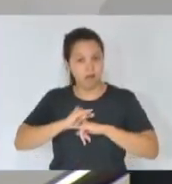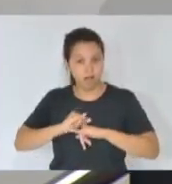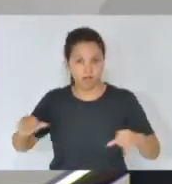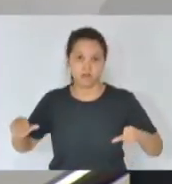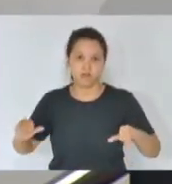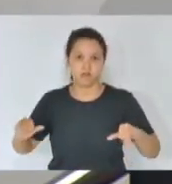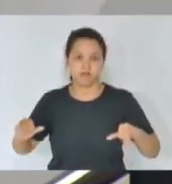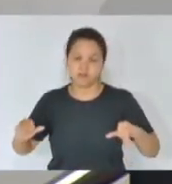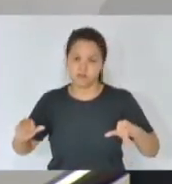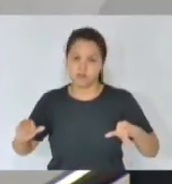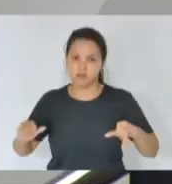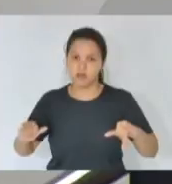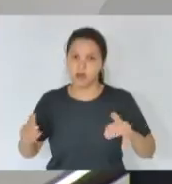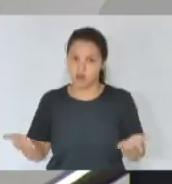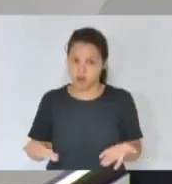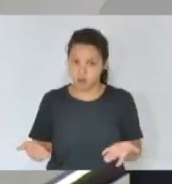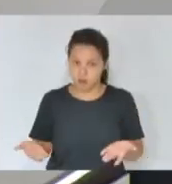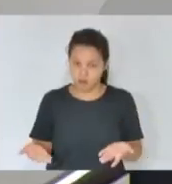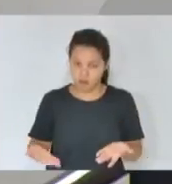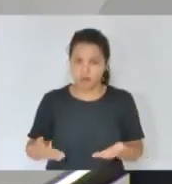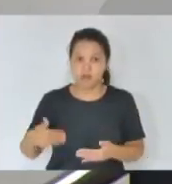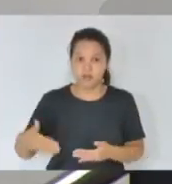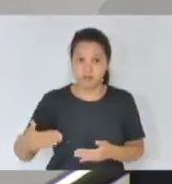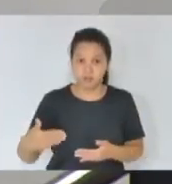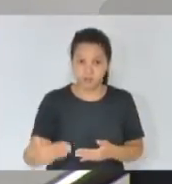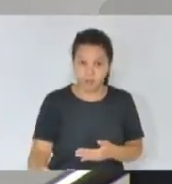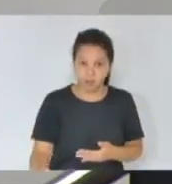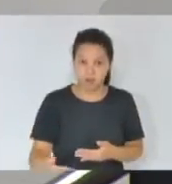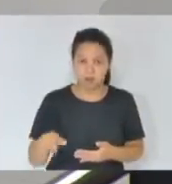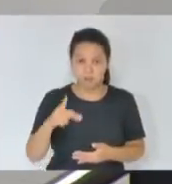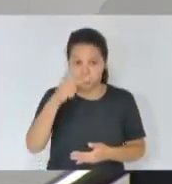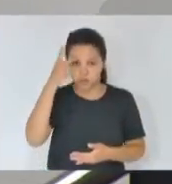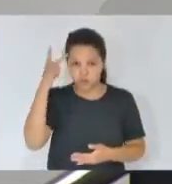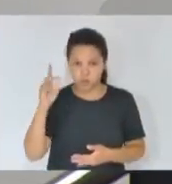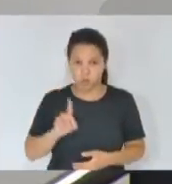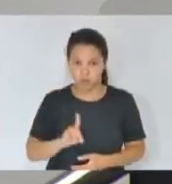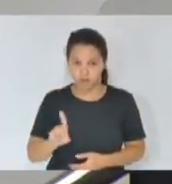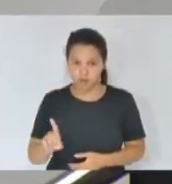pouco não vai ter gente nem para o café. Para o jantar já não vão.